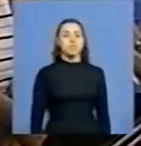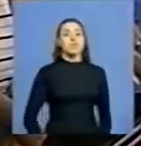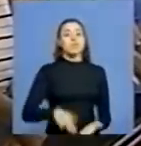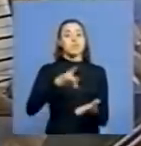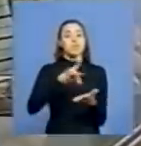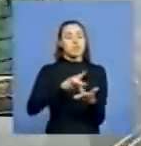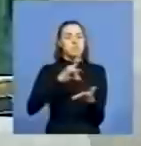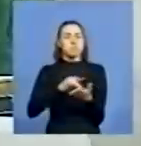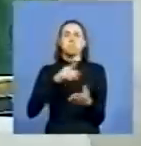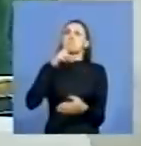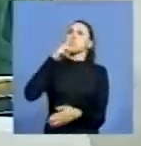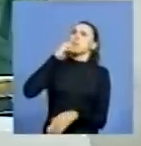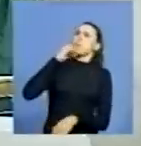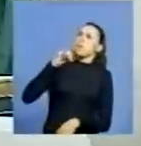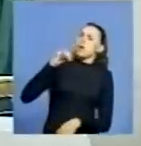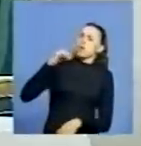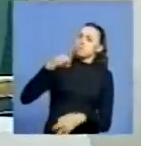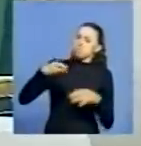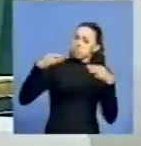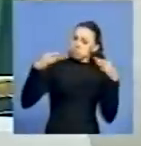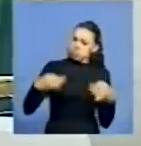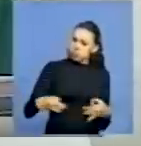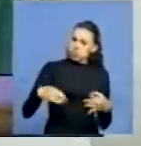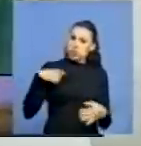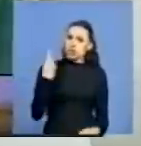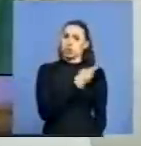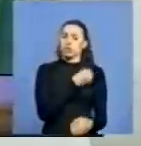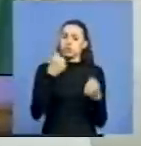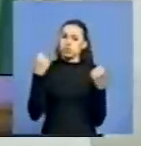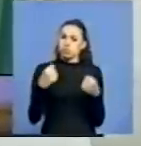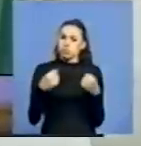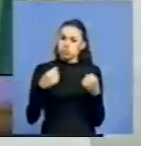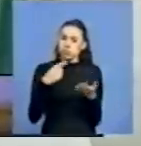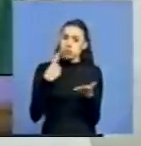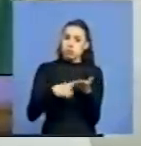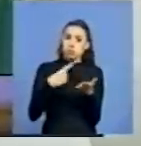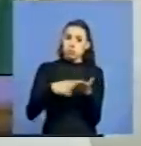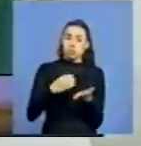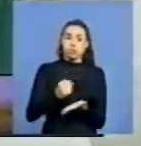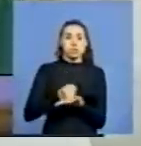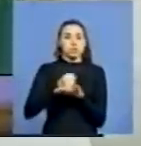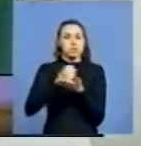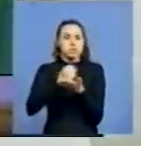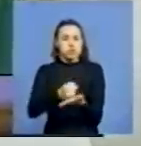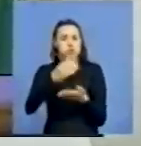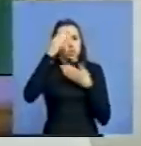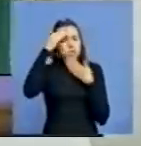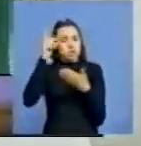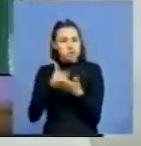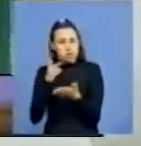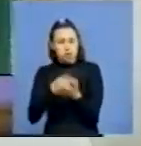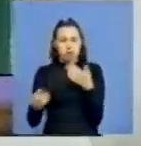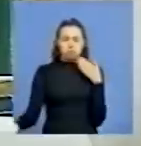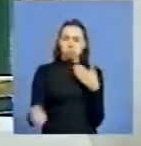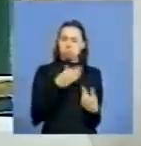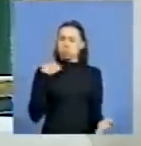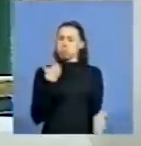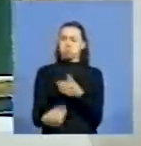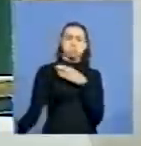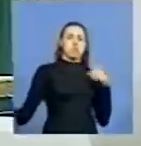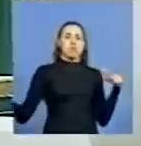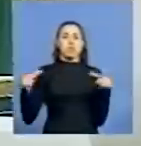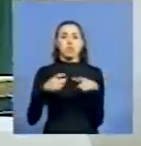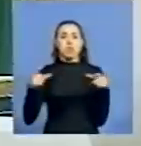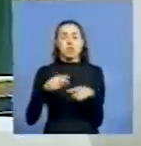Na verdade, ó Pai, é justo e necessário nosso dever e salvação dar-vos graça sempre e em todo lugar. Senhor